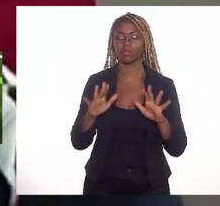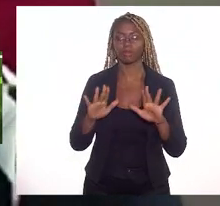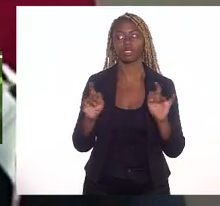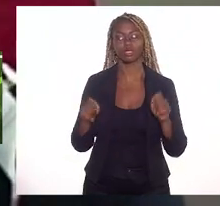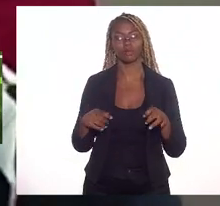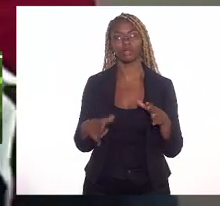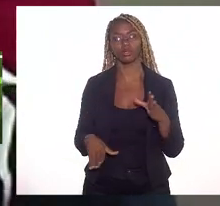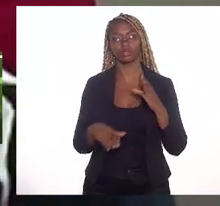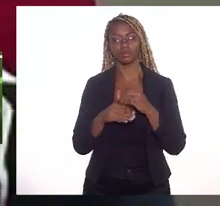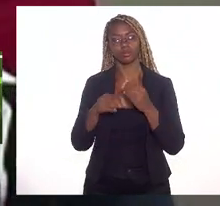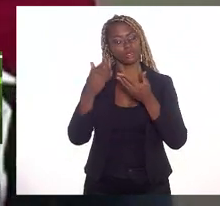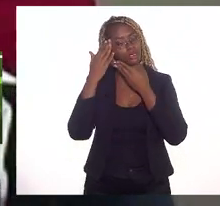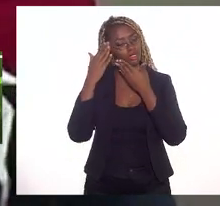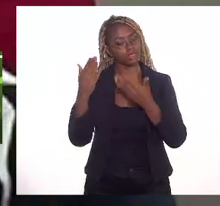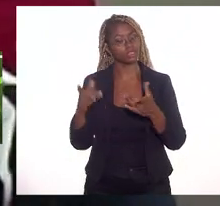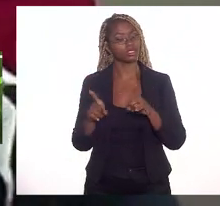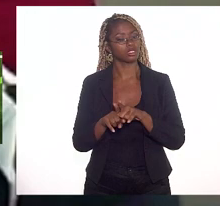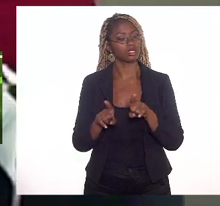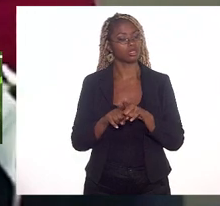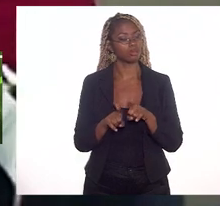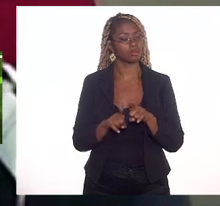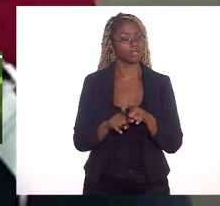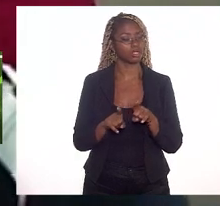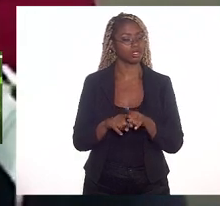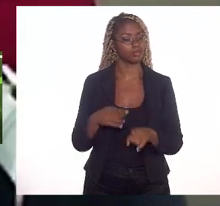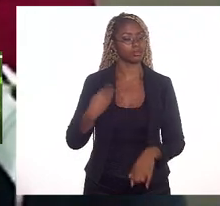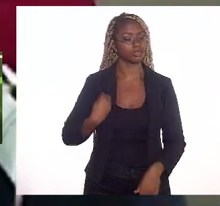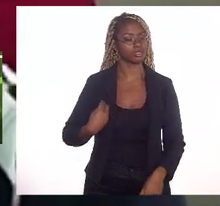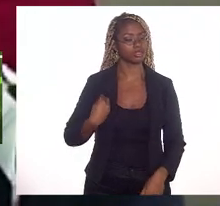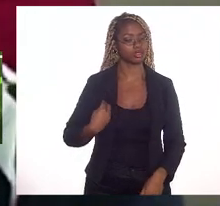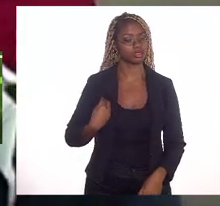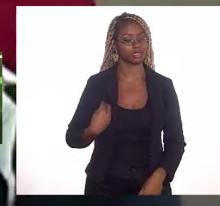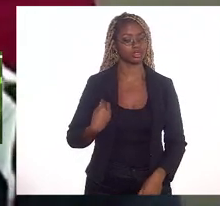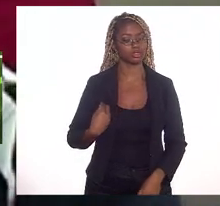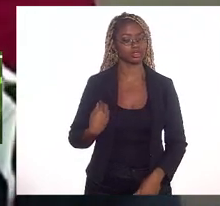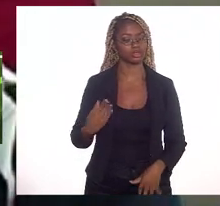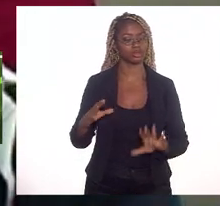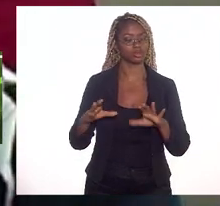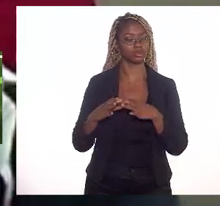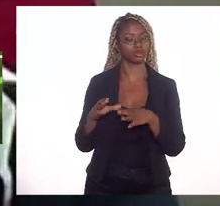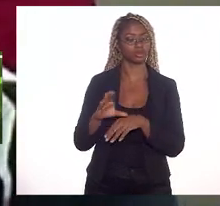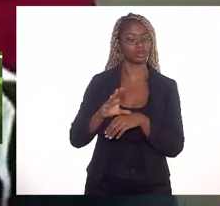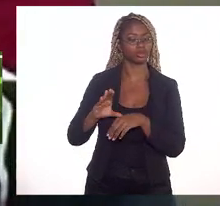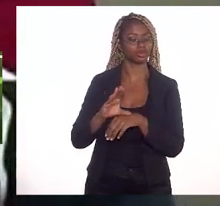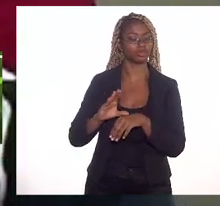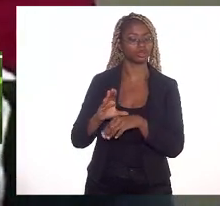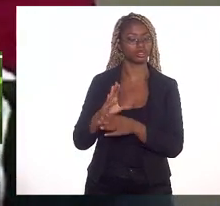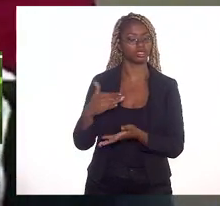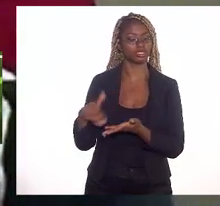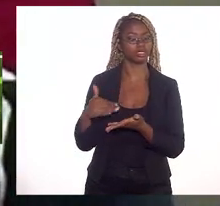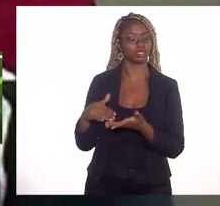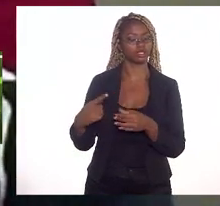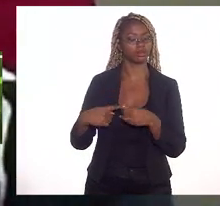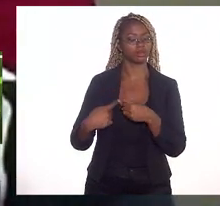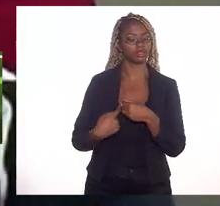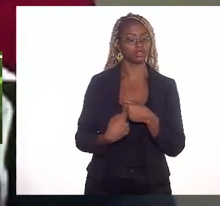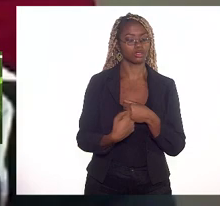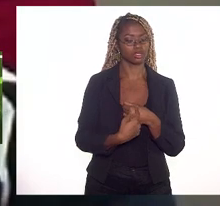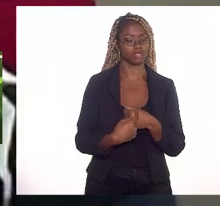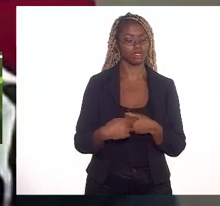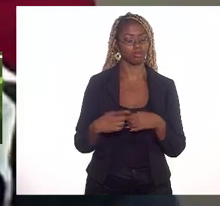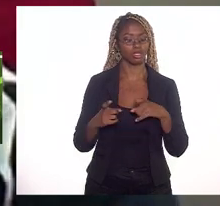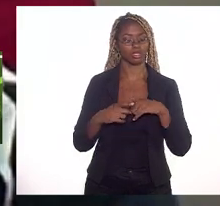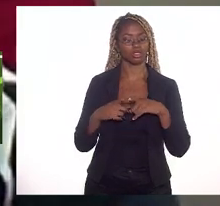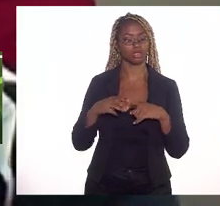contribuindo. E agradecer também muito a presença do Conselho Estadual de Secretários Municipais, doutora Maria